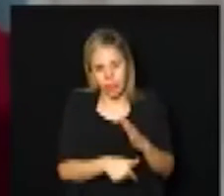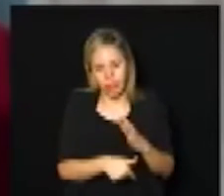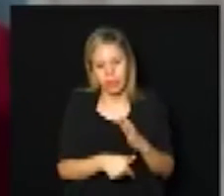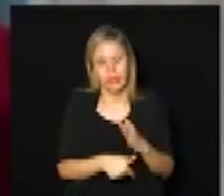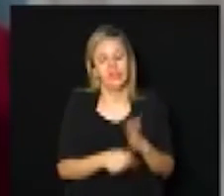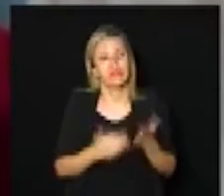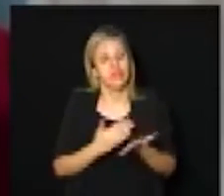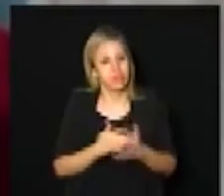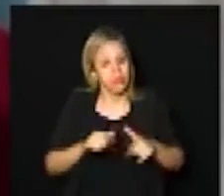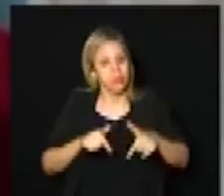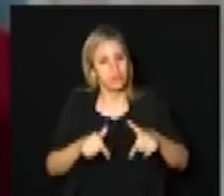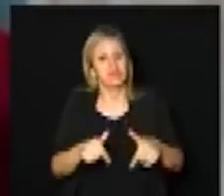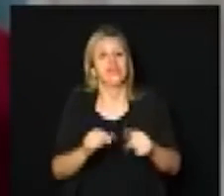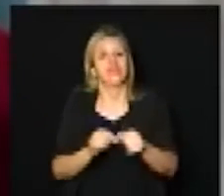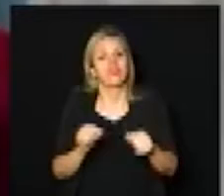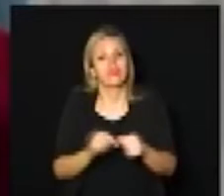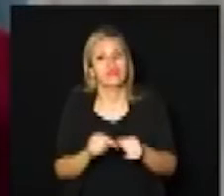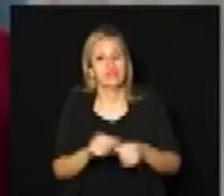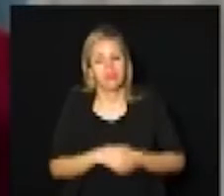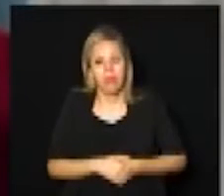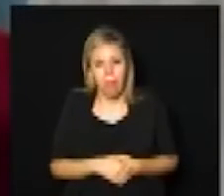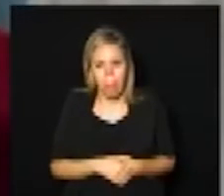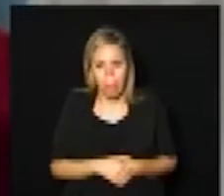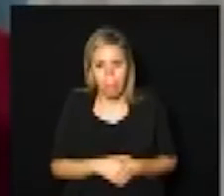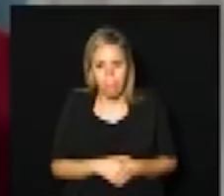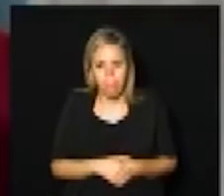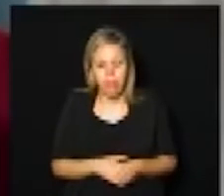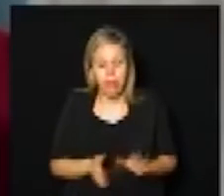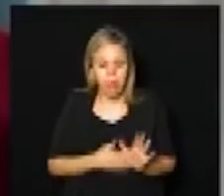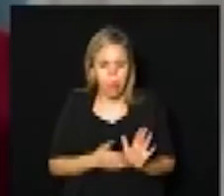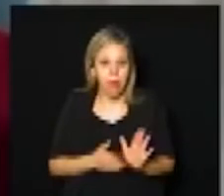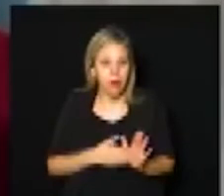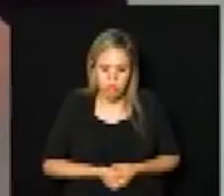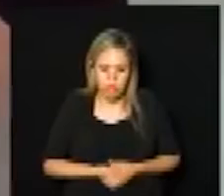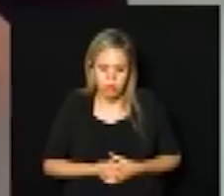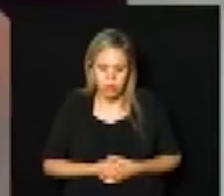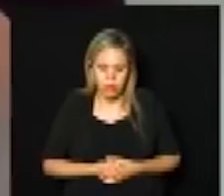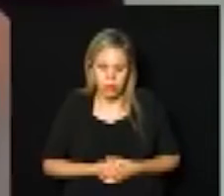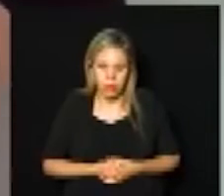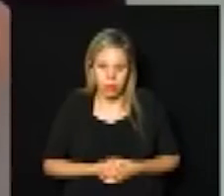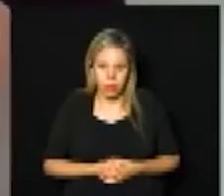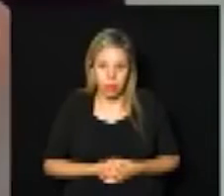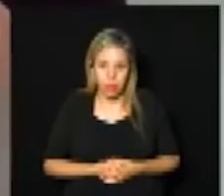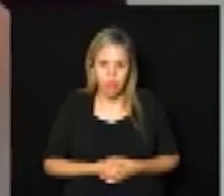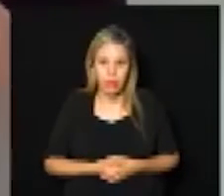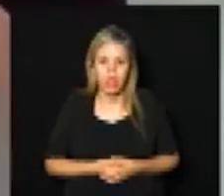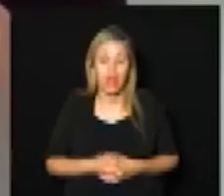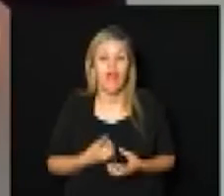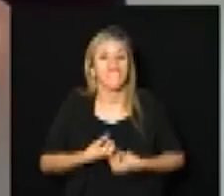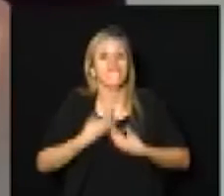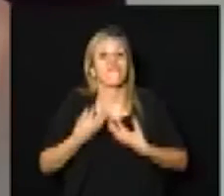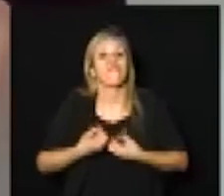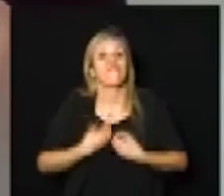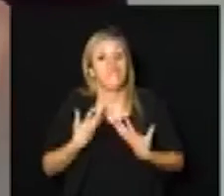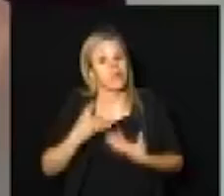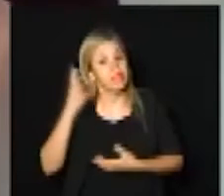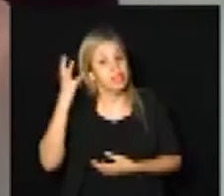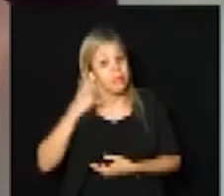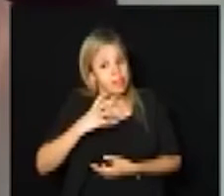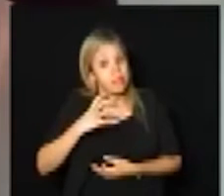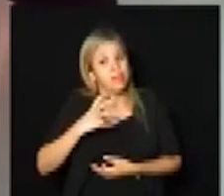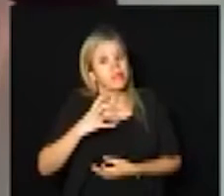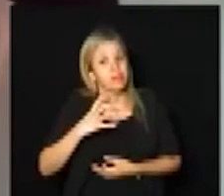e outras iniciativas aí que está sendo proposta pela vereadora. Essa questão da informação é uma questão séria,